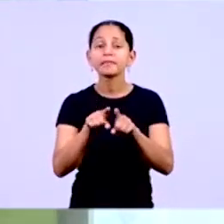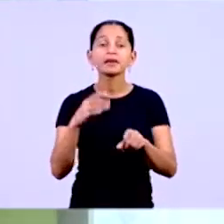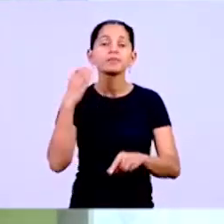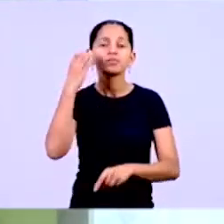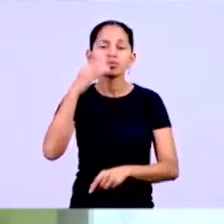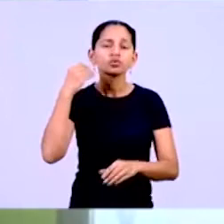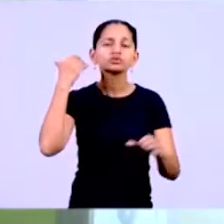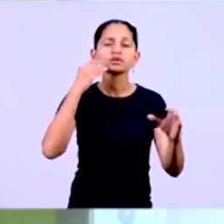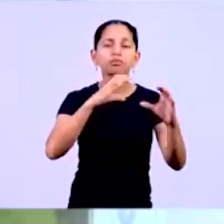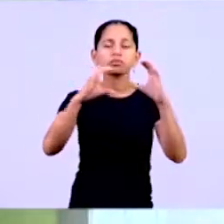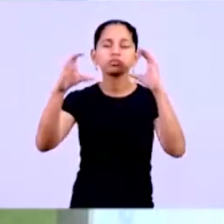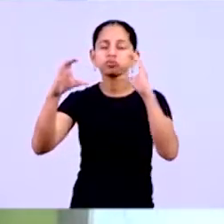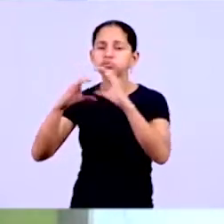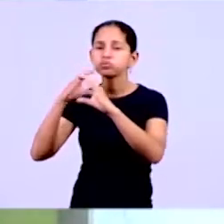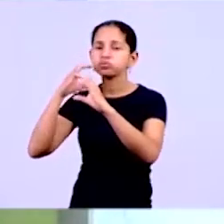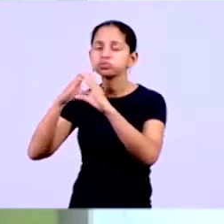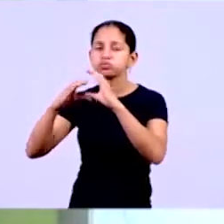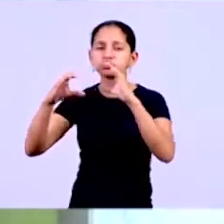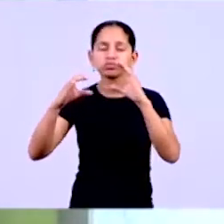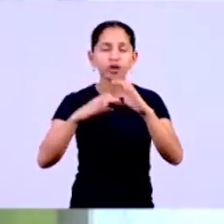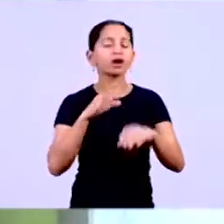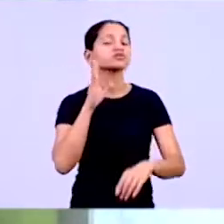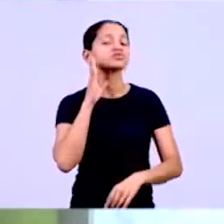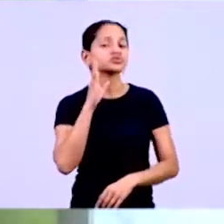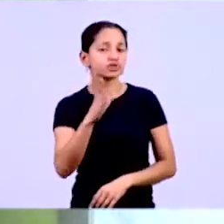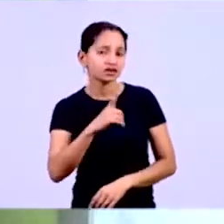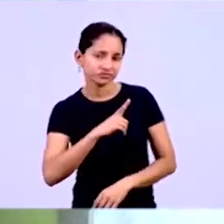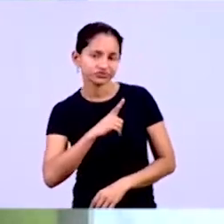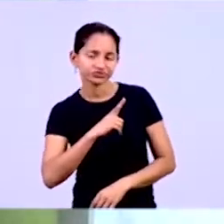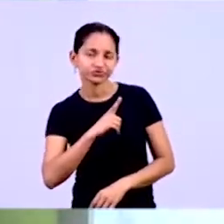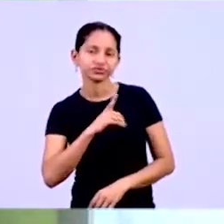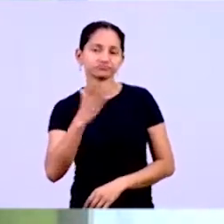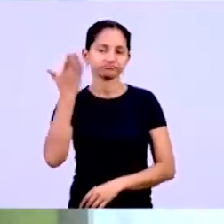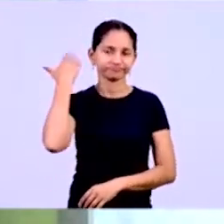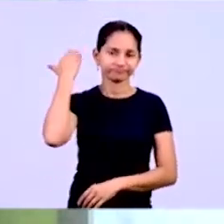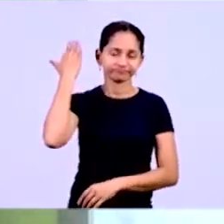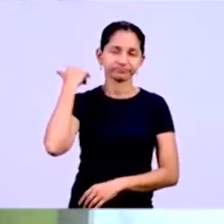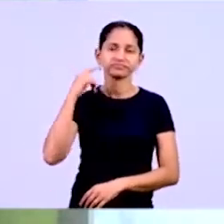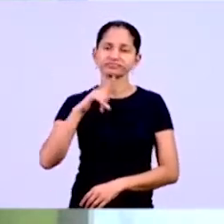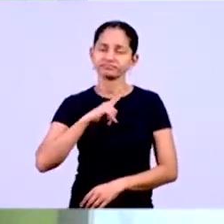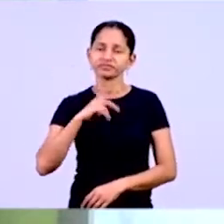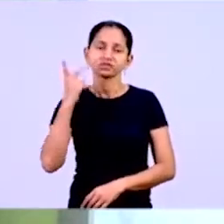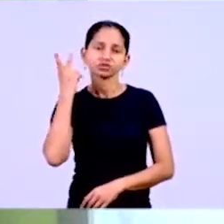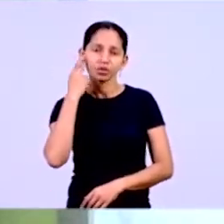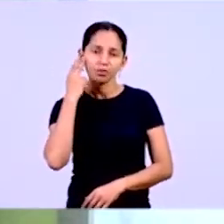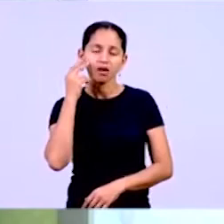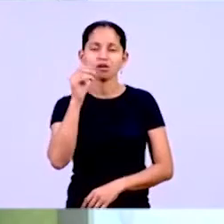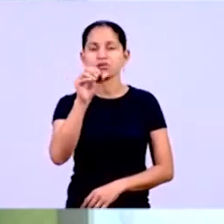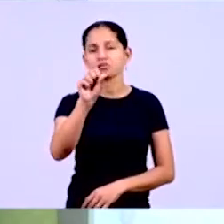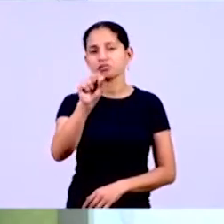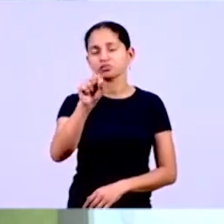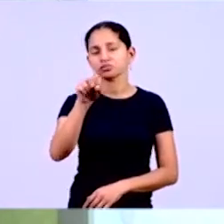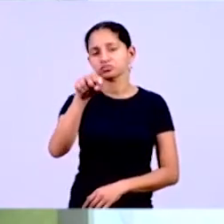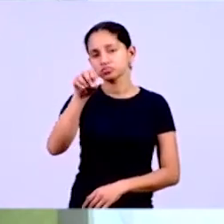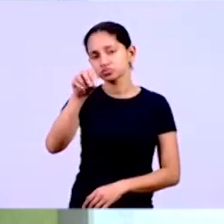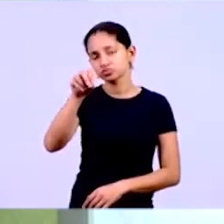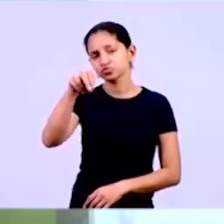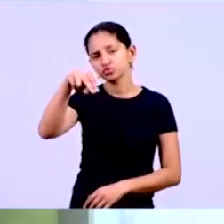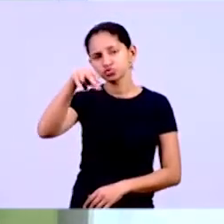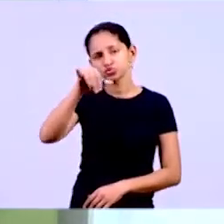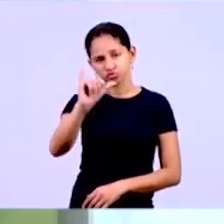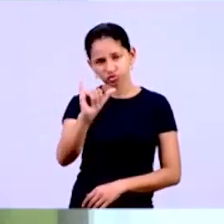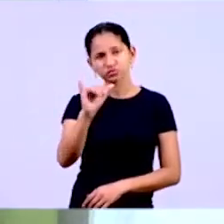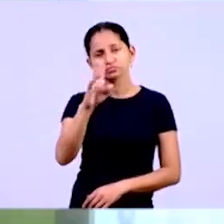Rio, né? Quem é um pessoal mais antigo, você tinha os tocadores de música da Sony, uns digitais aí, da Rio, da